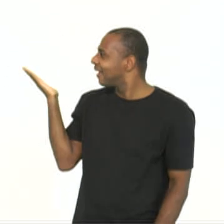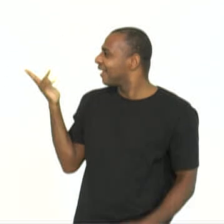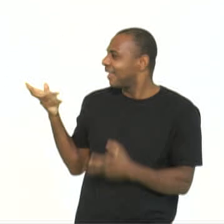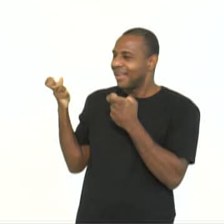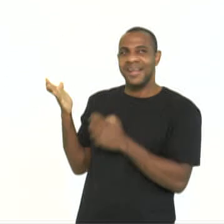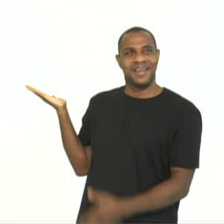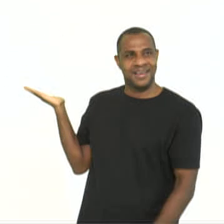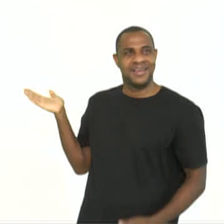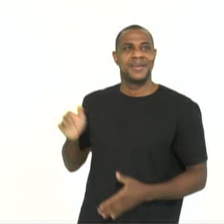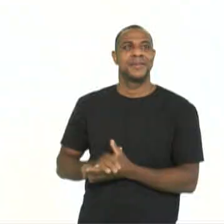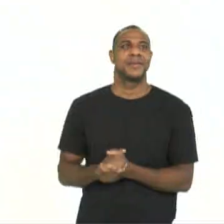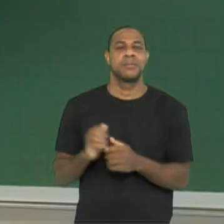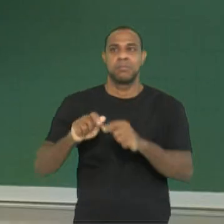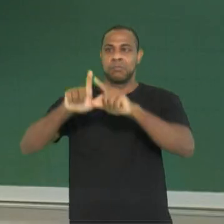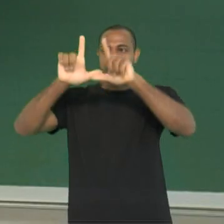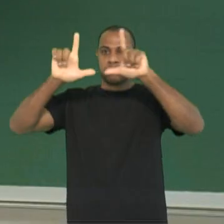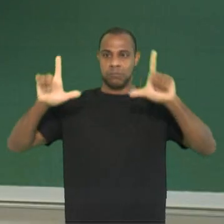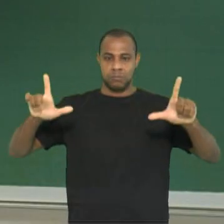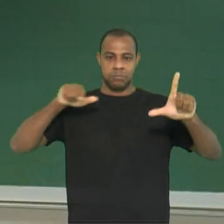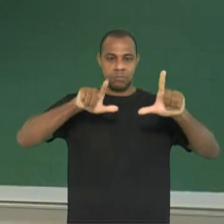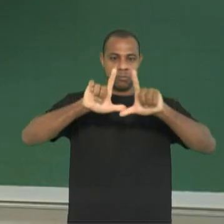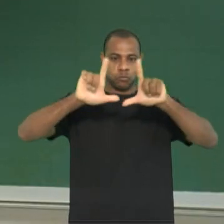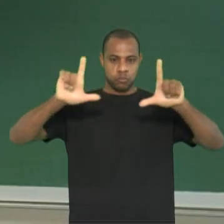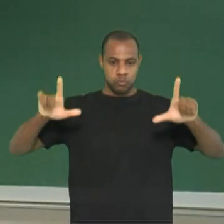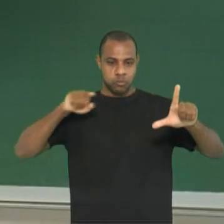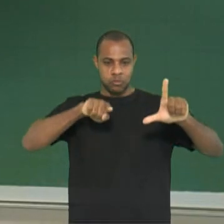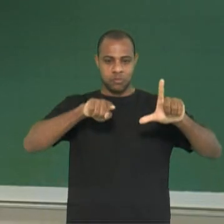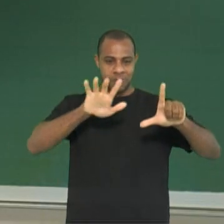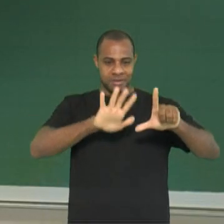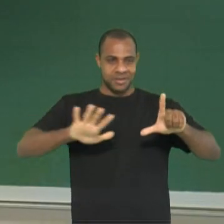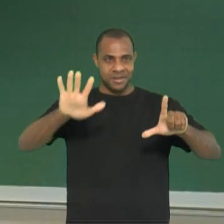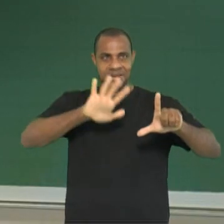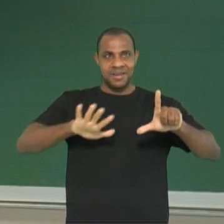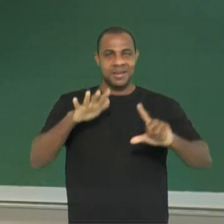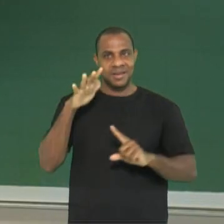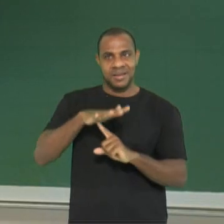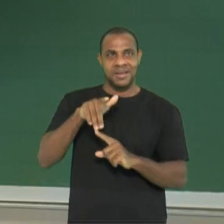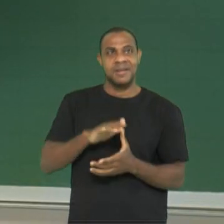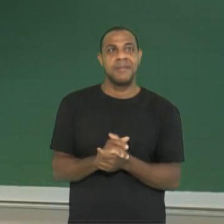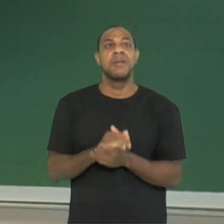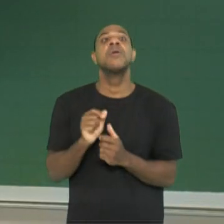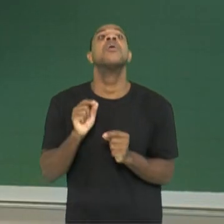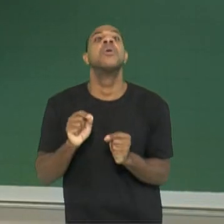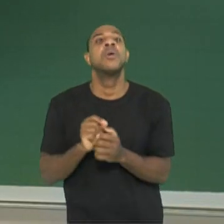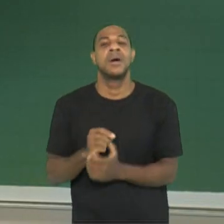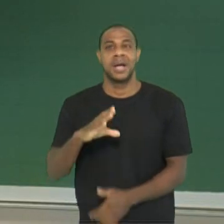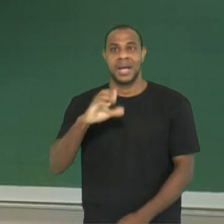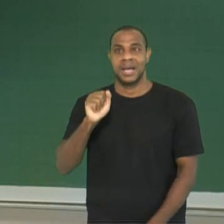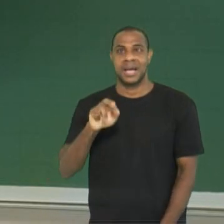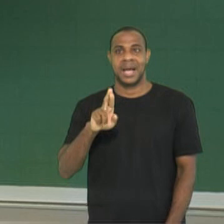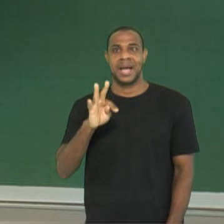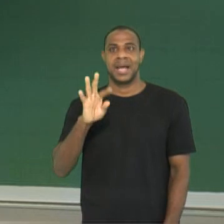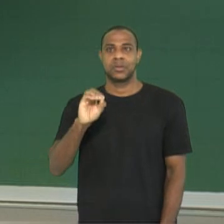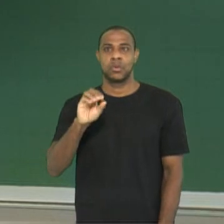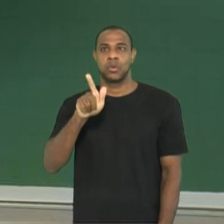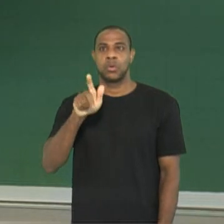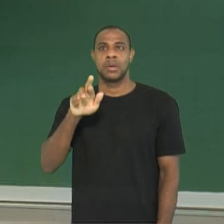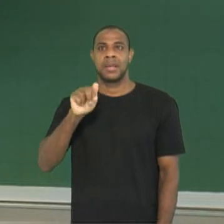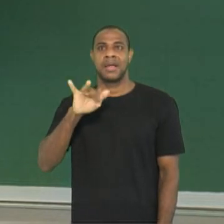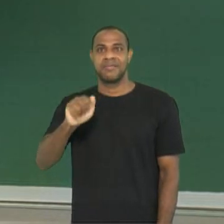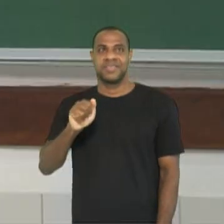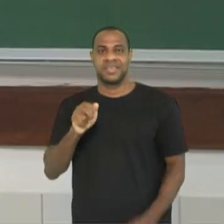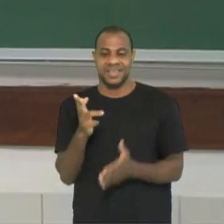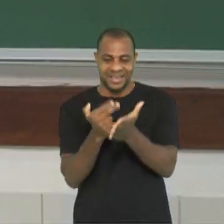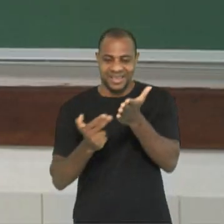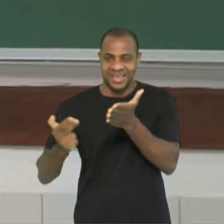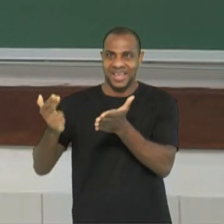forma ampliada. E quem faz a representação da superfície terrestre é a cartografia. E quando